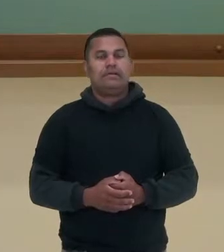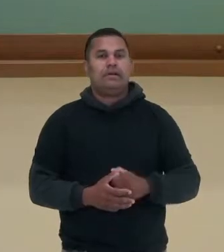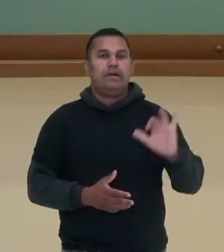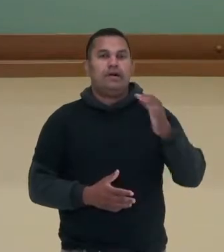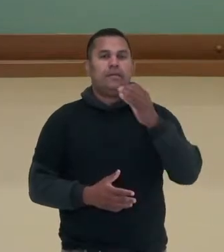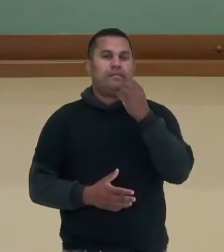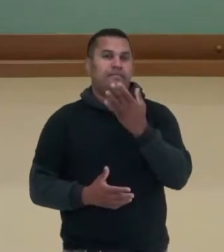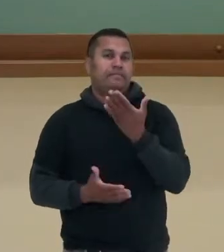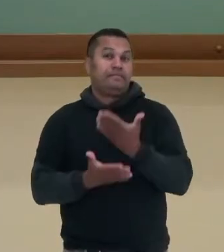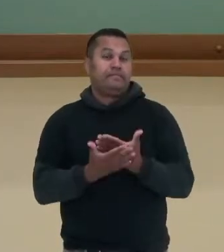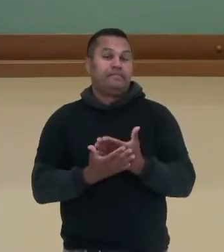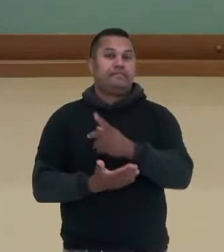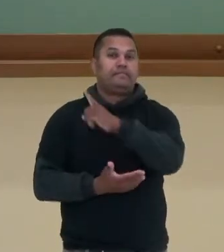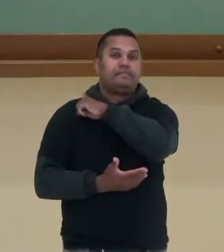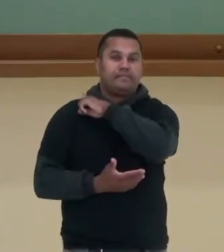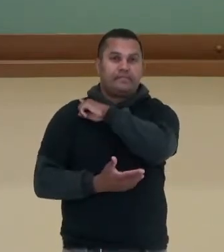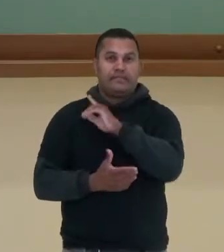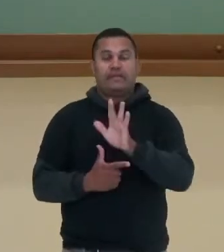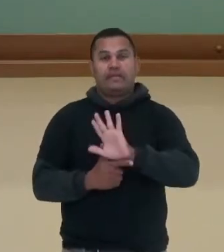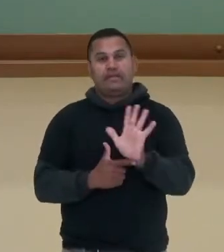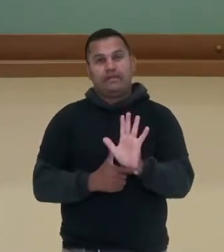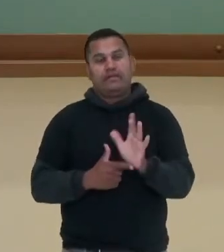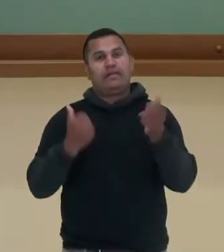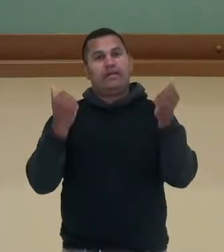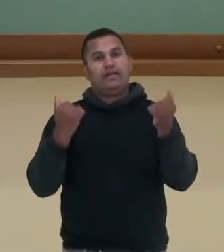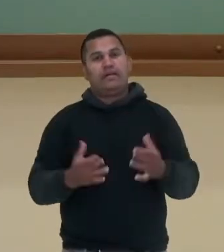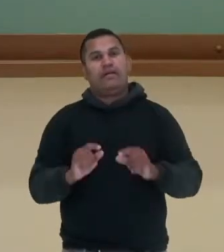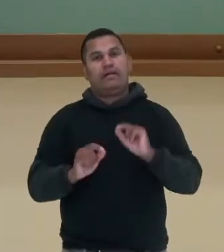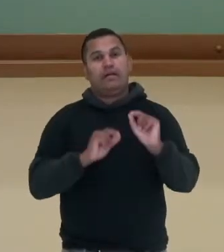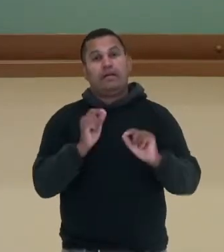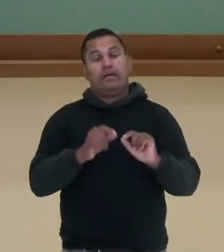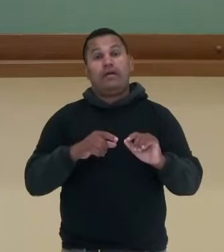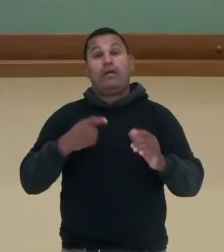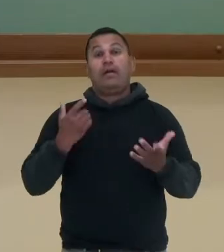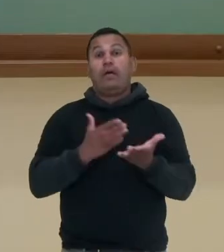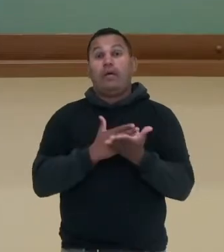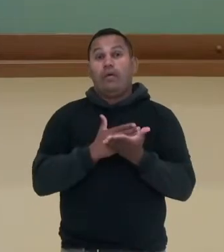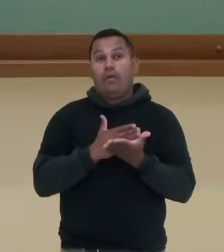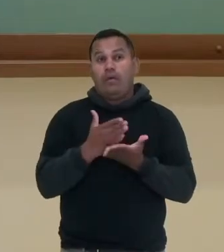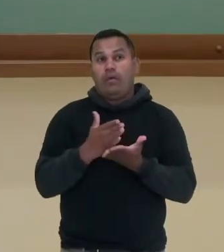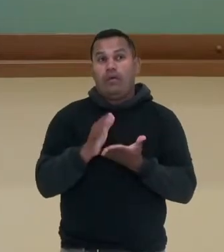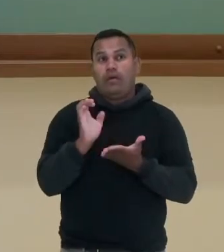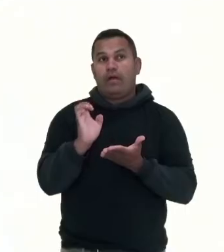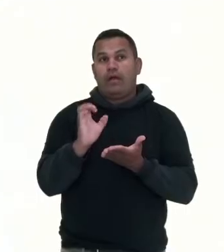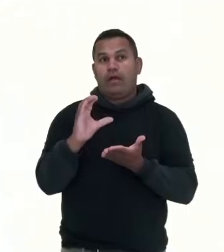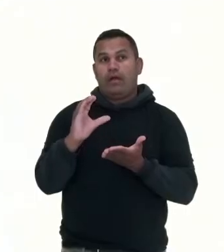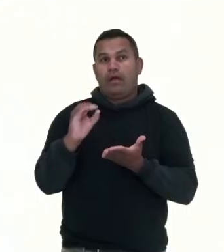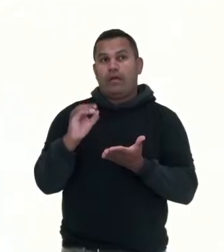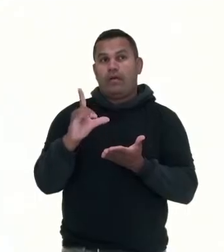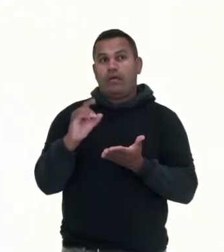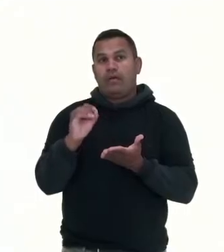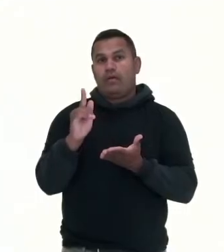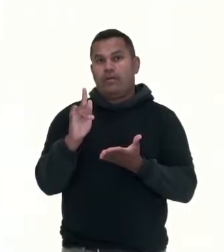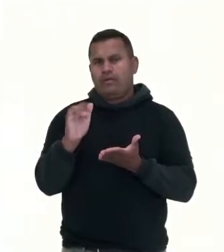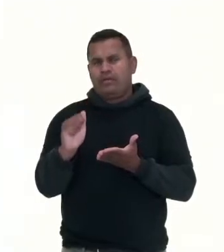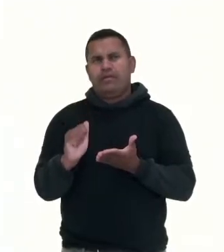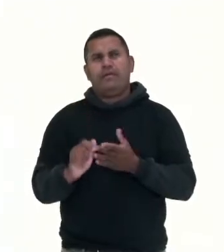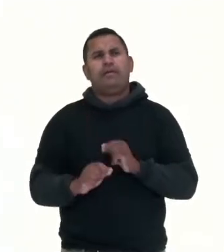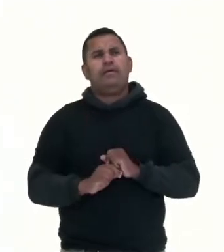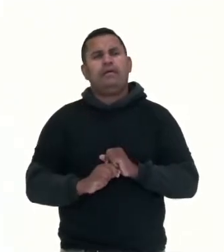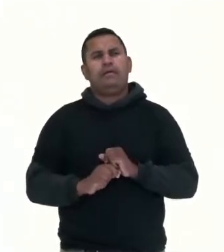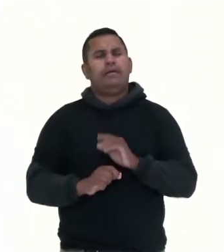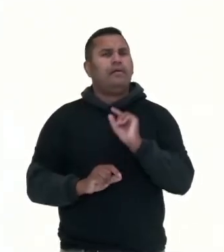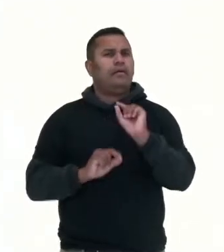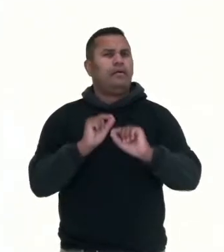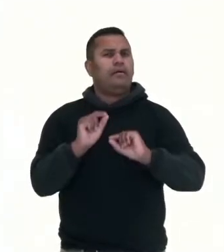Olá, estudantes da primeira série! Nesse vídeo nós vamos falar sobre a introdução à ecologia. Então, o que é a educação ambiental?